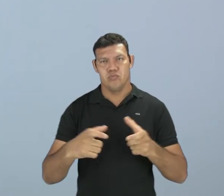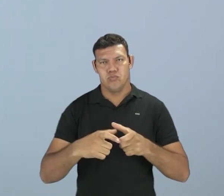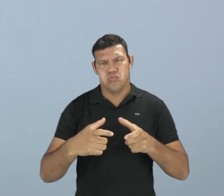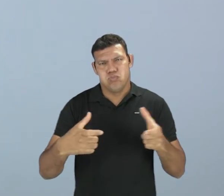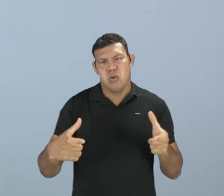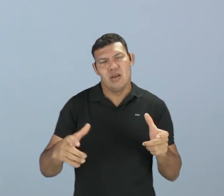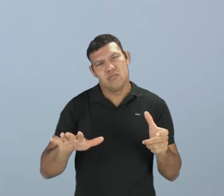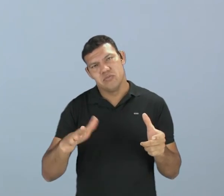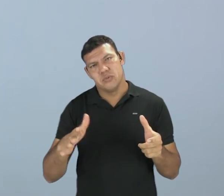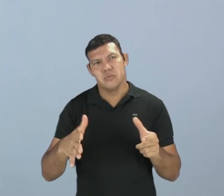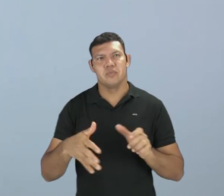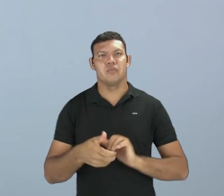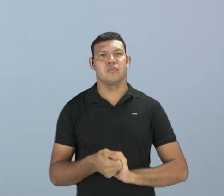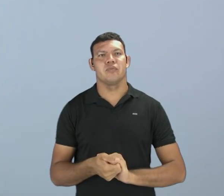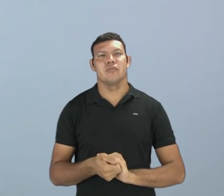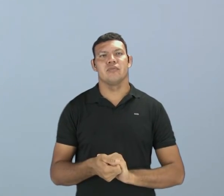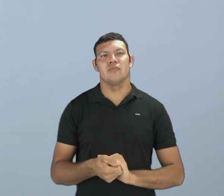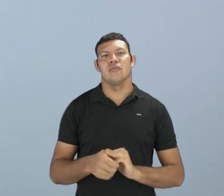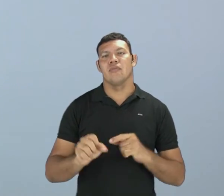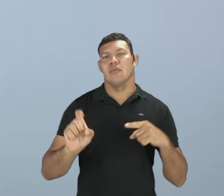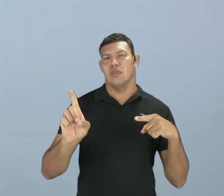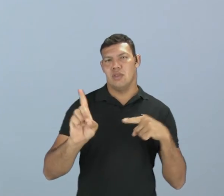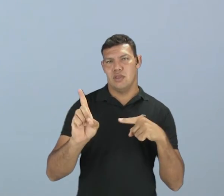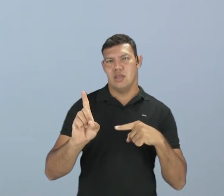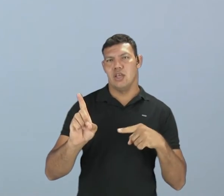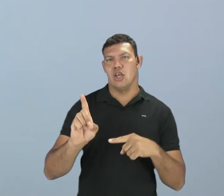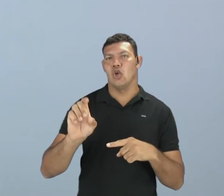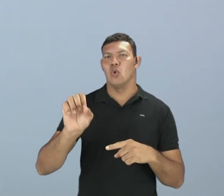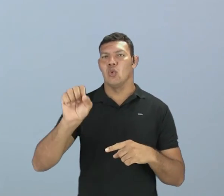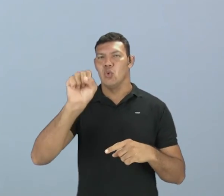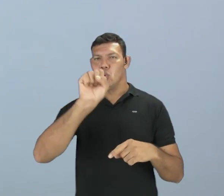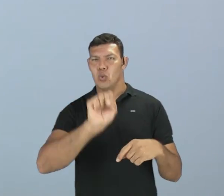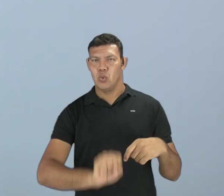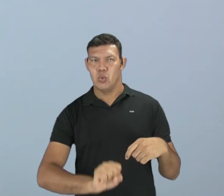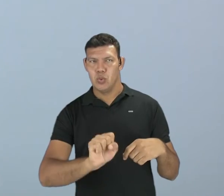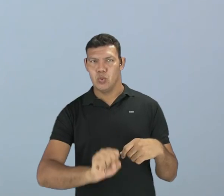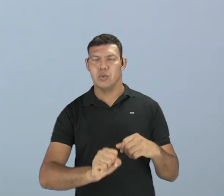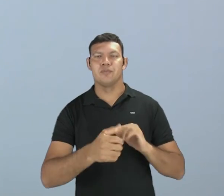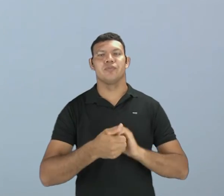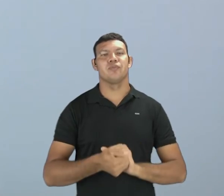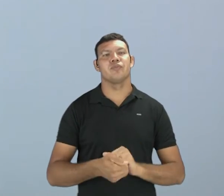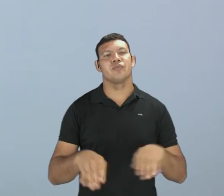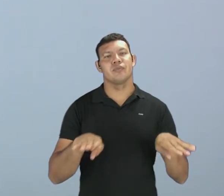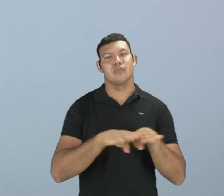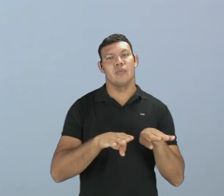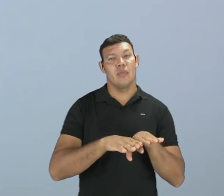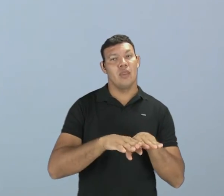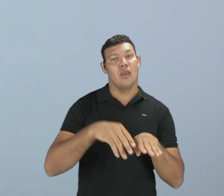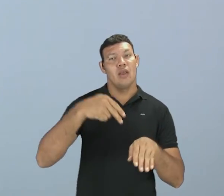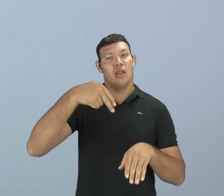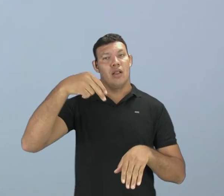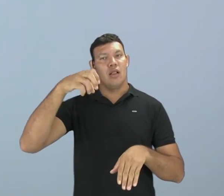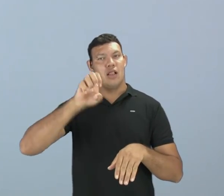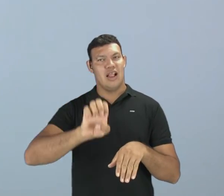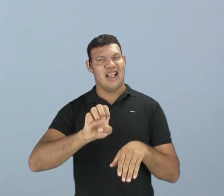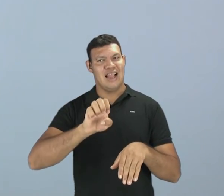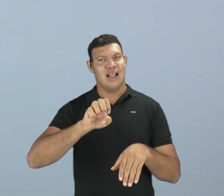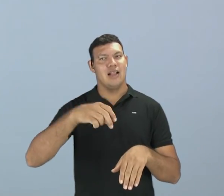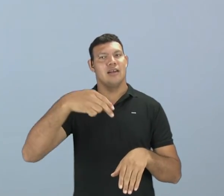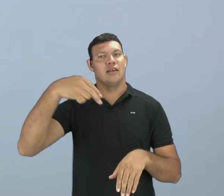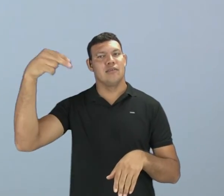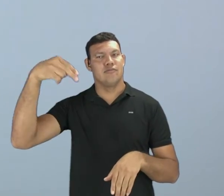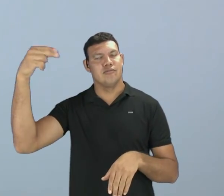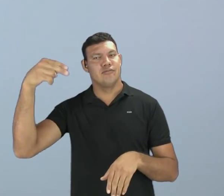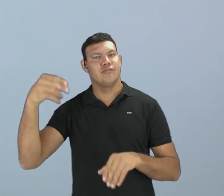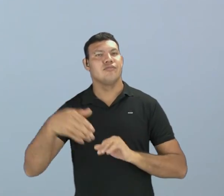populacional. Assim como a região sul e como a região nordeste, que ela também apresenta um número um pouquinho mais baixo, né,